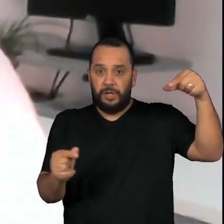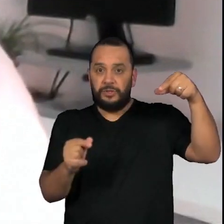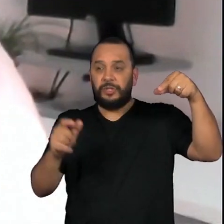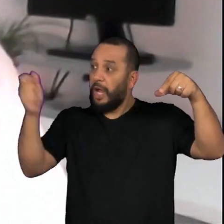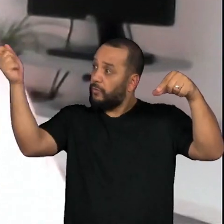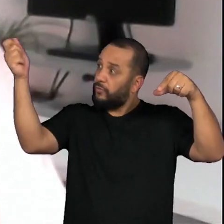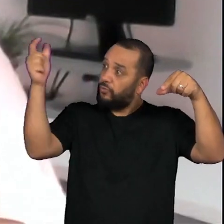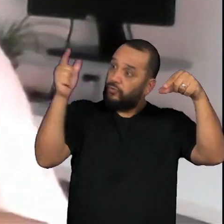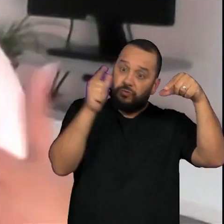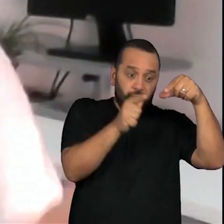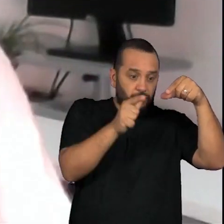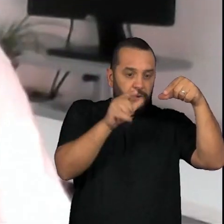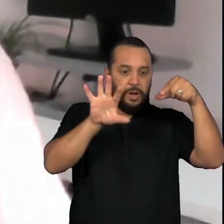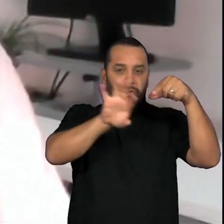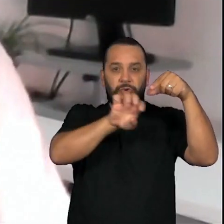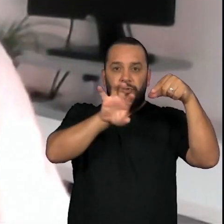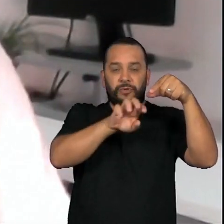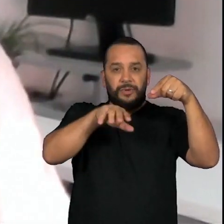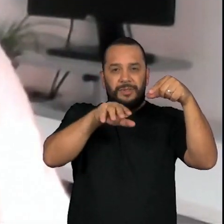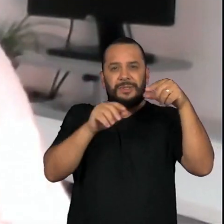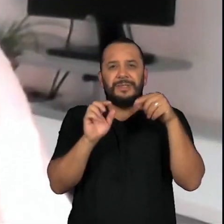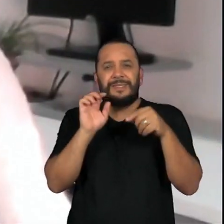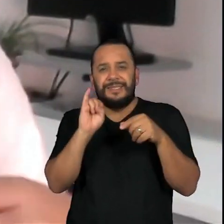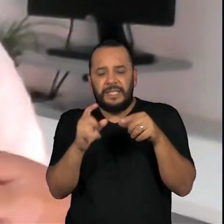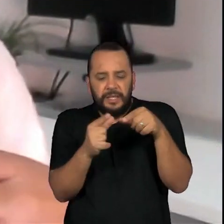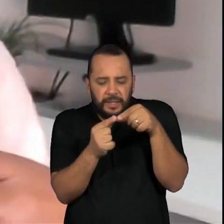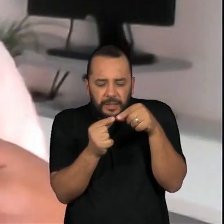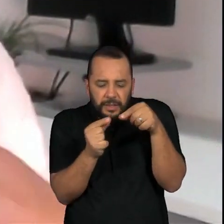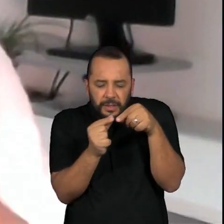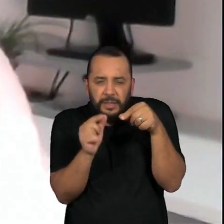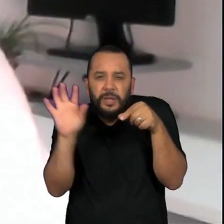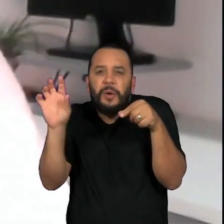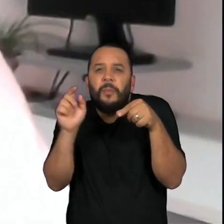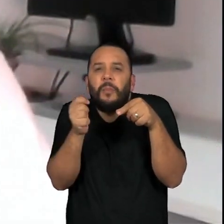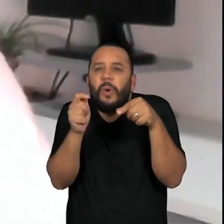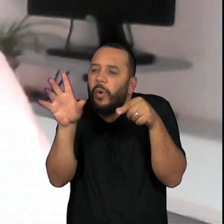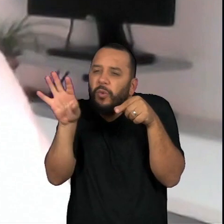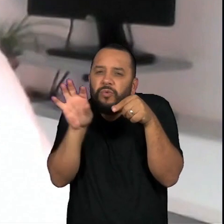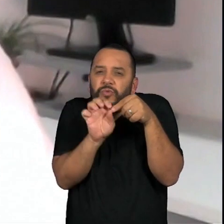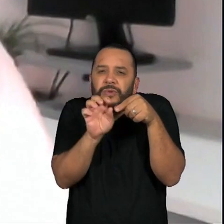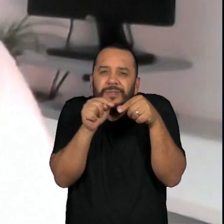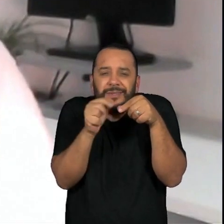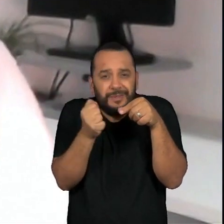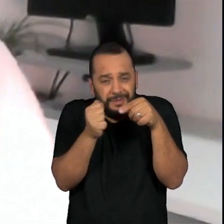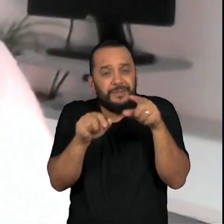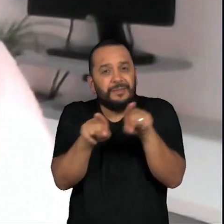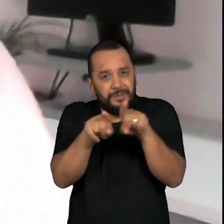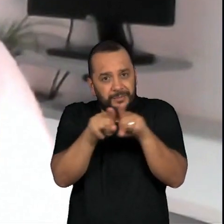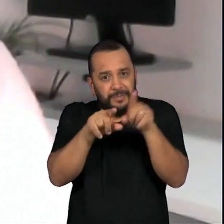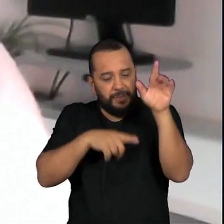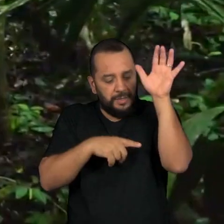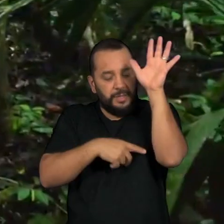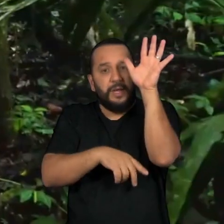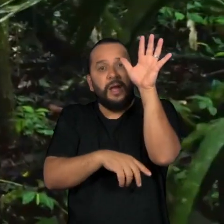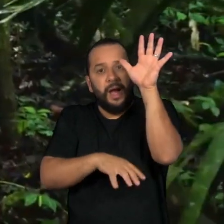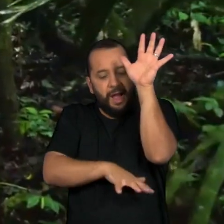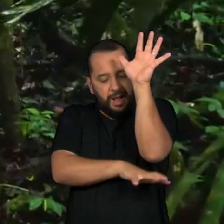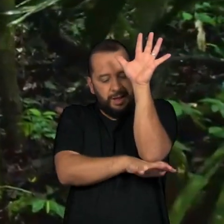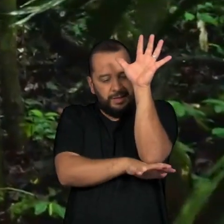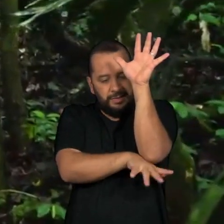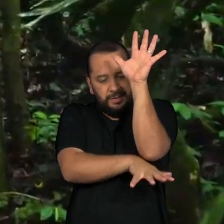A altura, ela também é uma característica. A profundidade das raízes também é uma